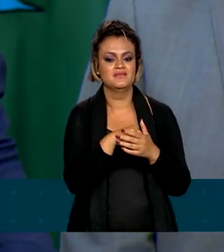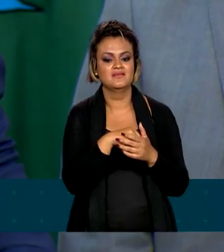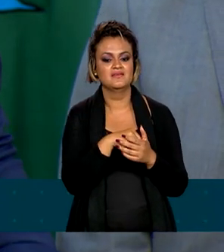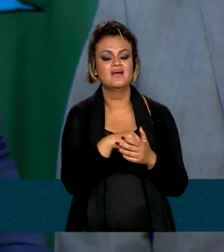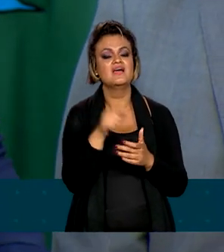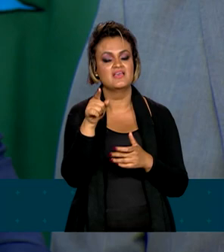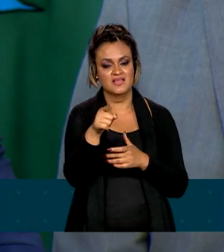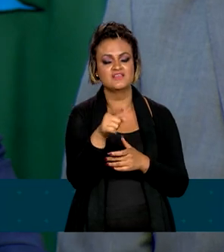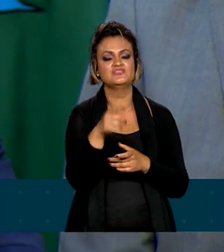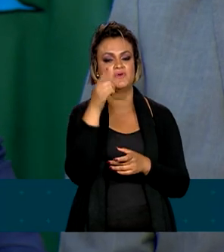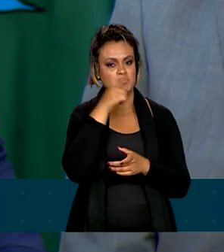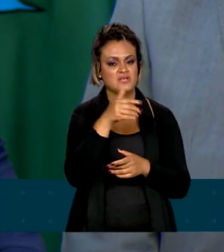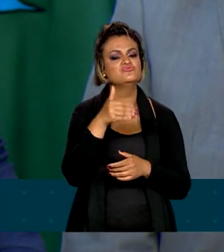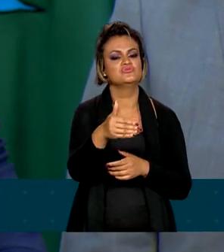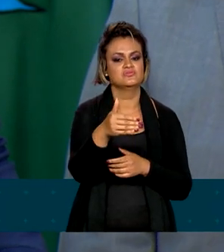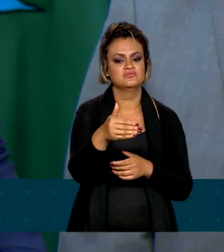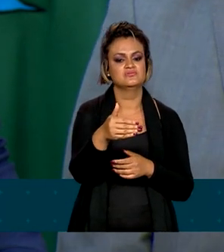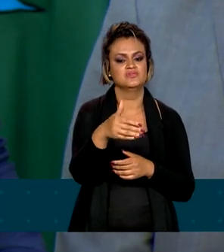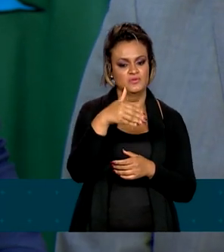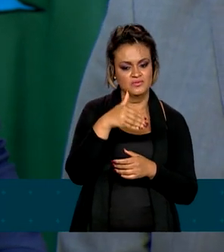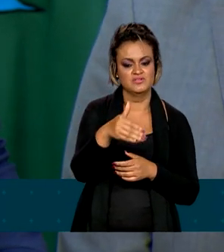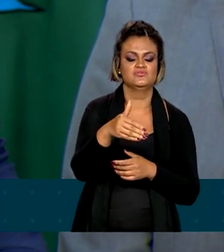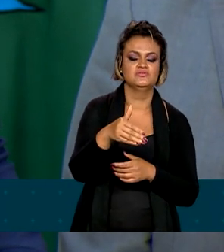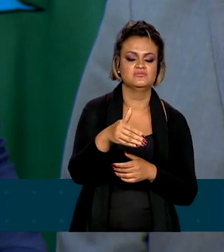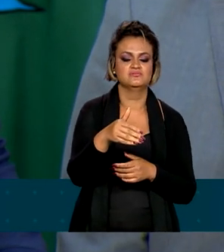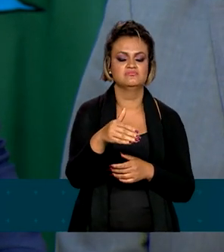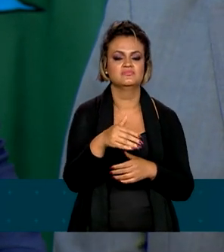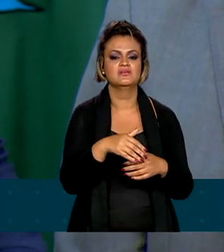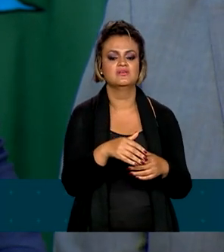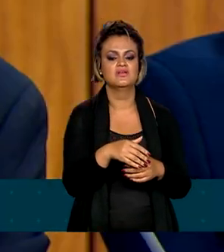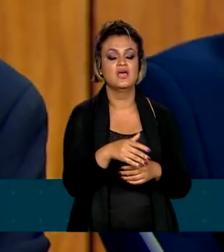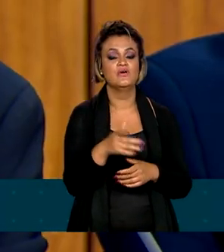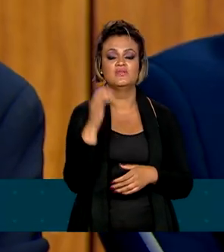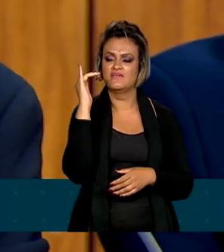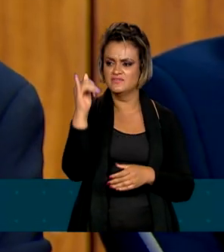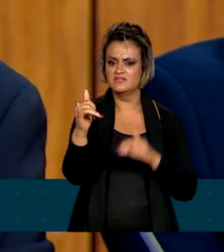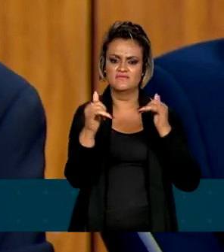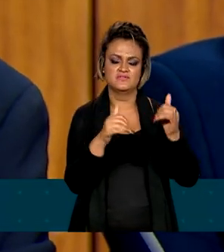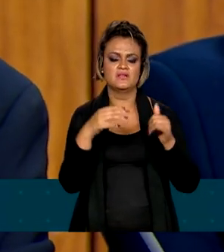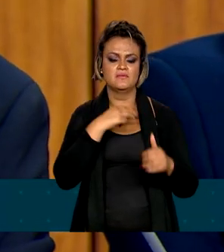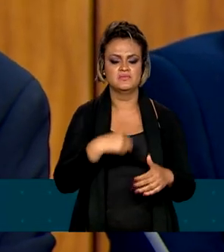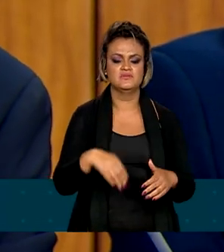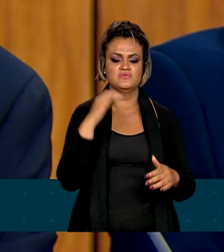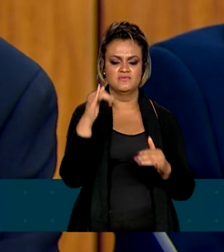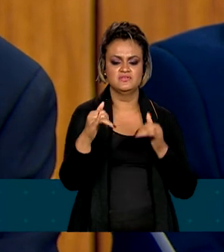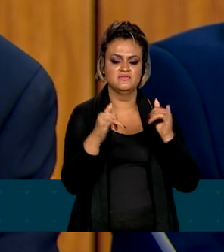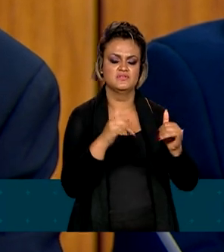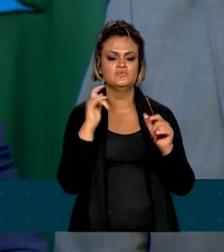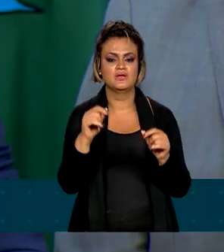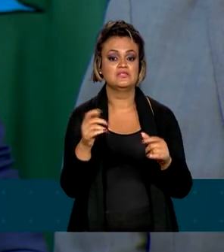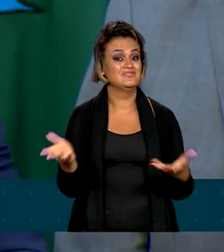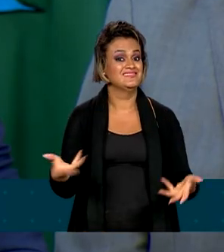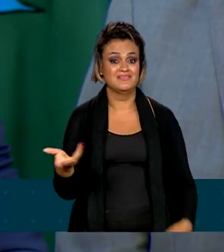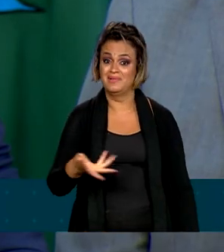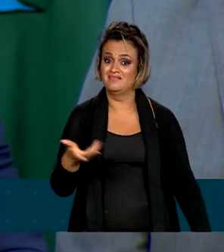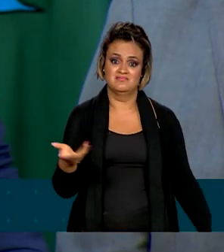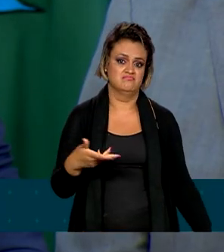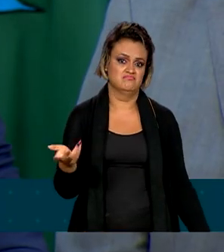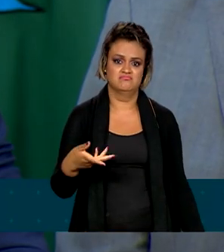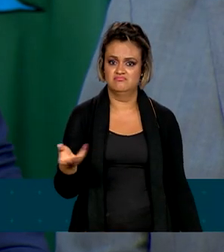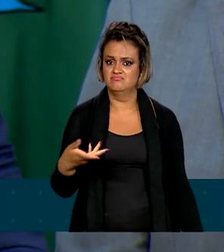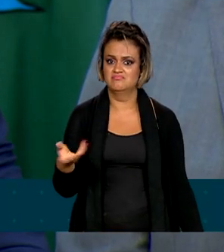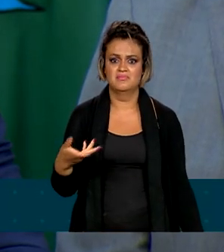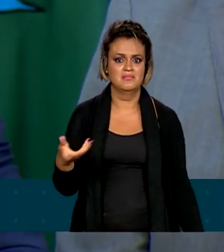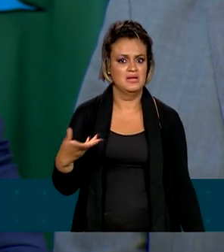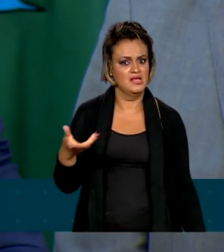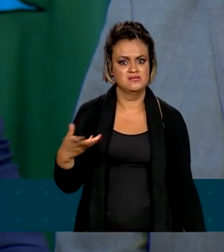vamos voltar a funcionar a 100 por hora. O que é que eu tenho dito aos ministros? Que nós temos pressa.